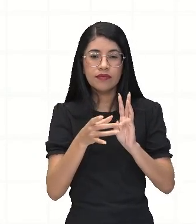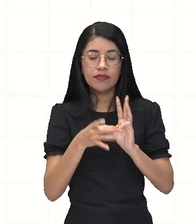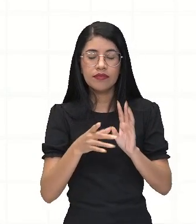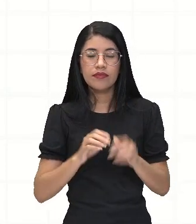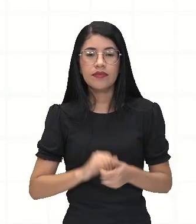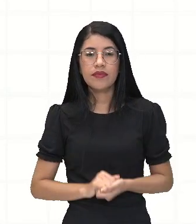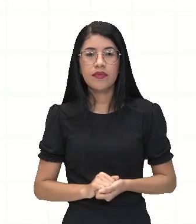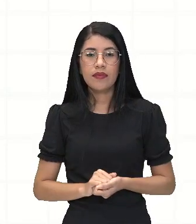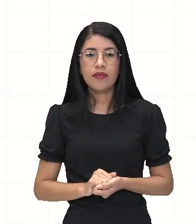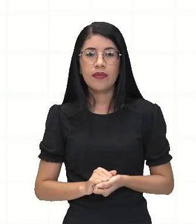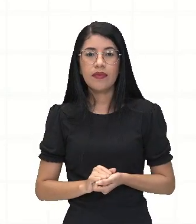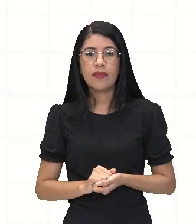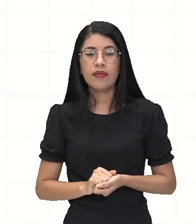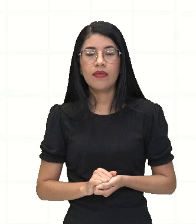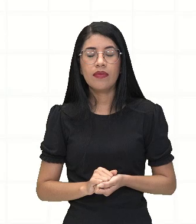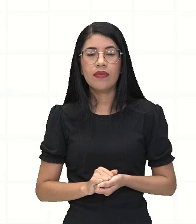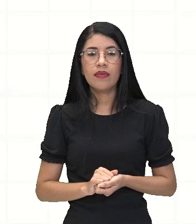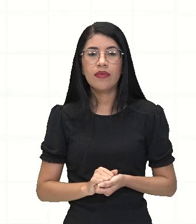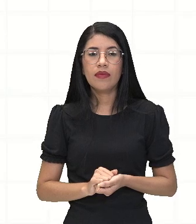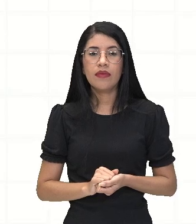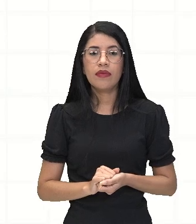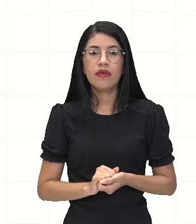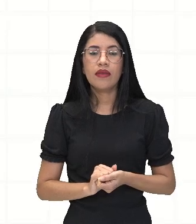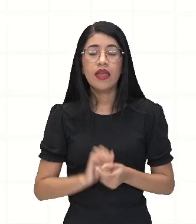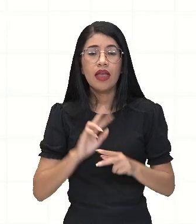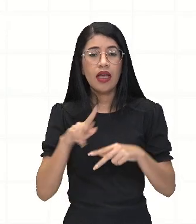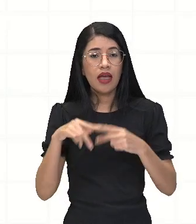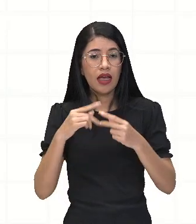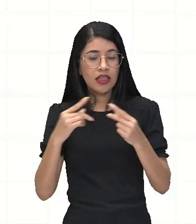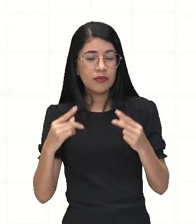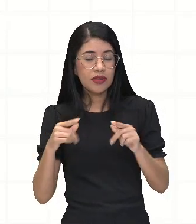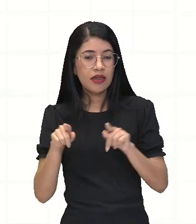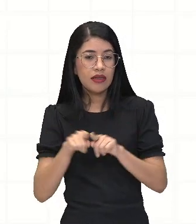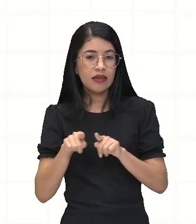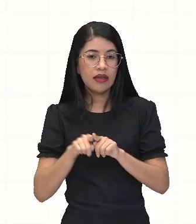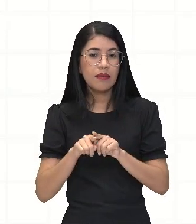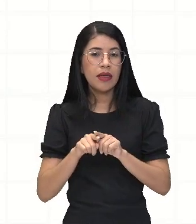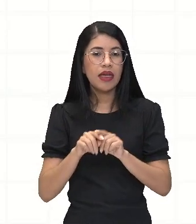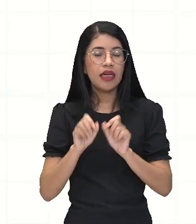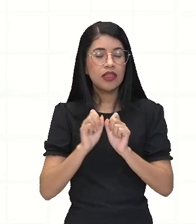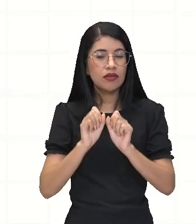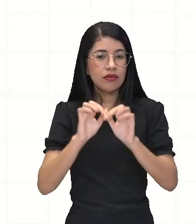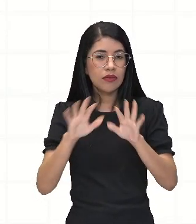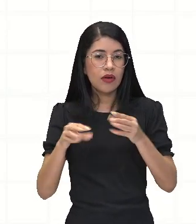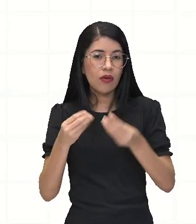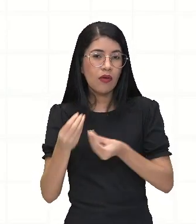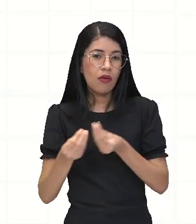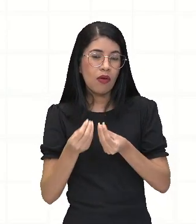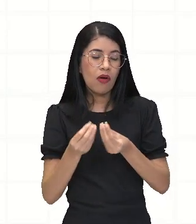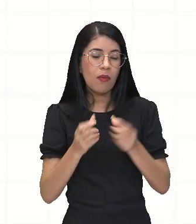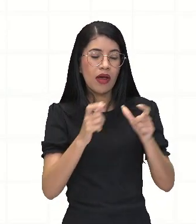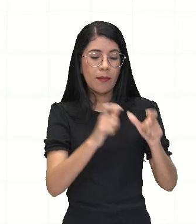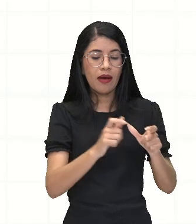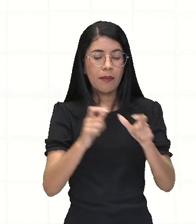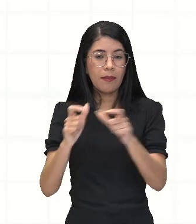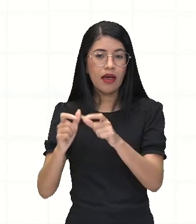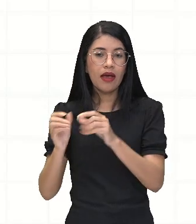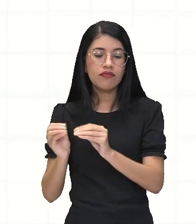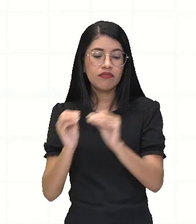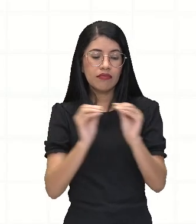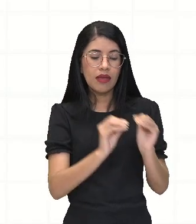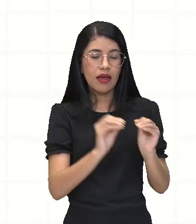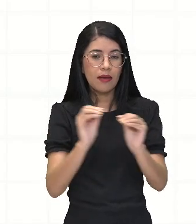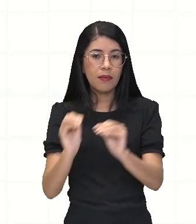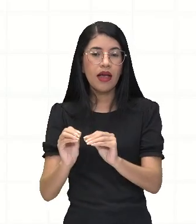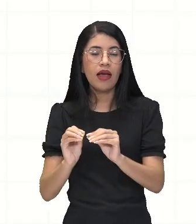indígena. Também era responsável por administrar a distribuição e locação dos indígenas